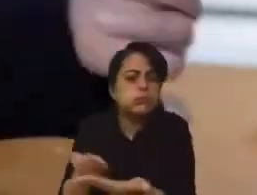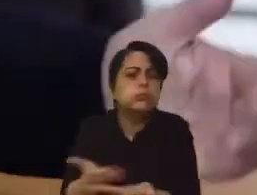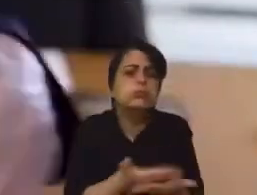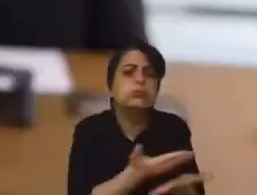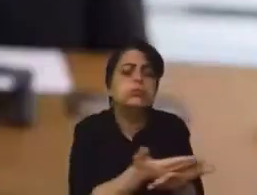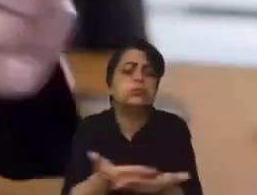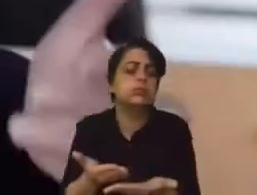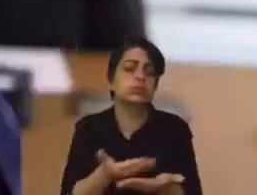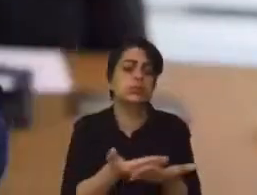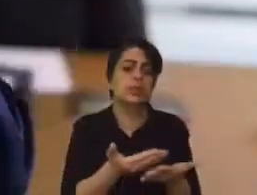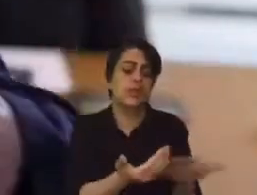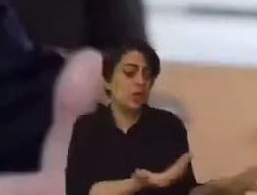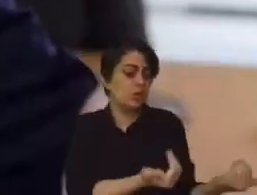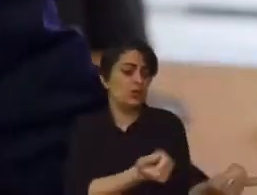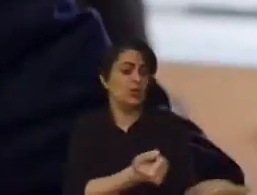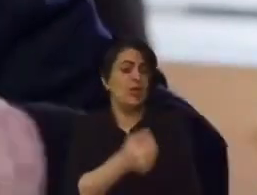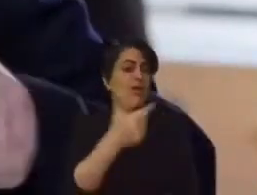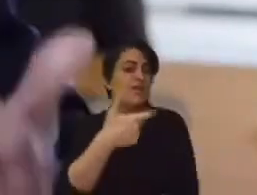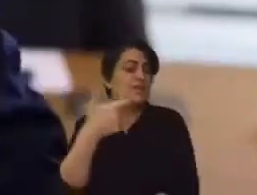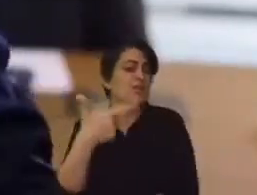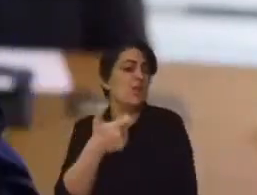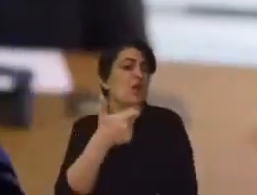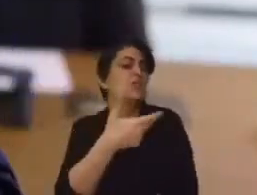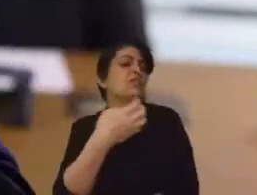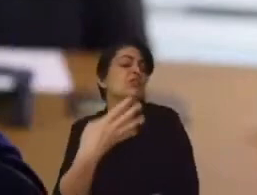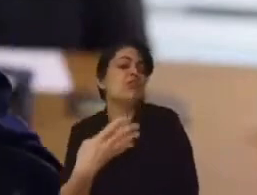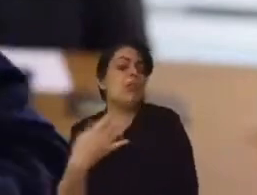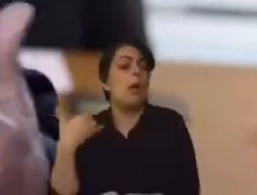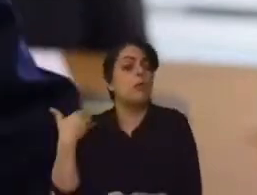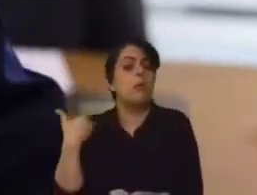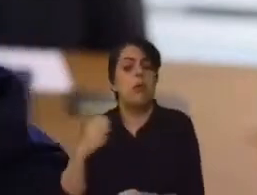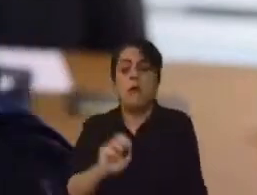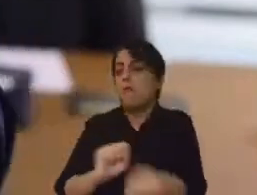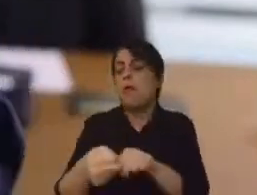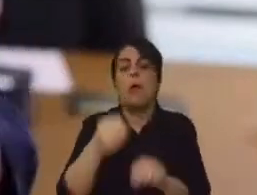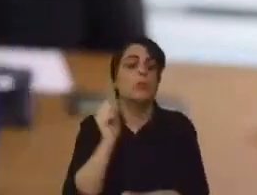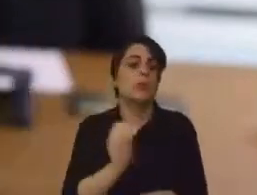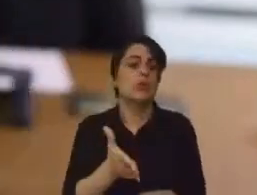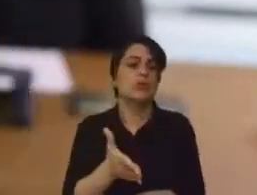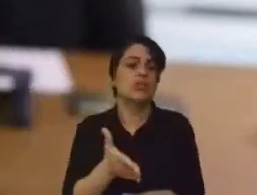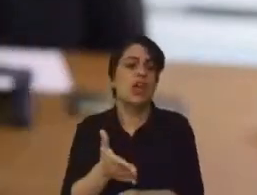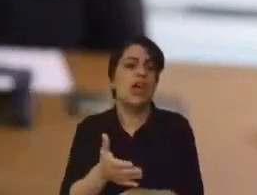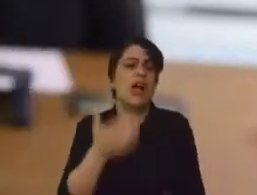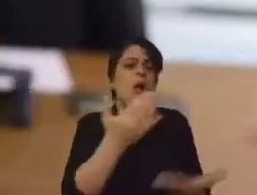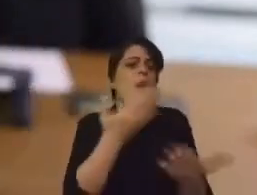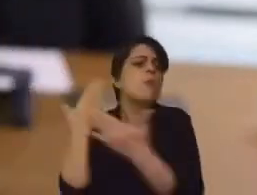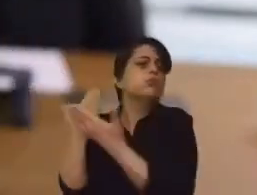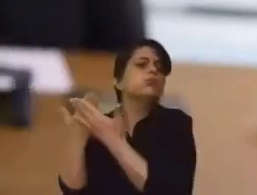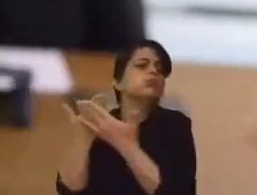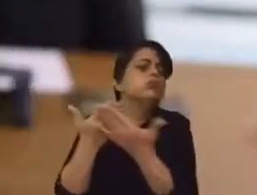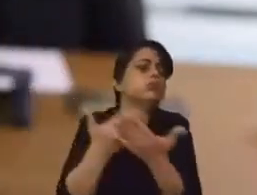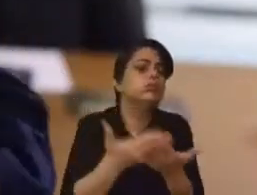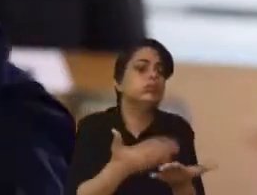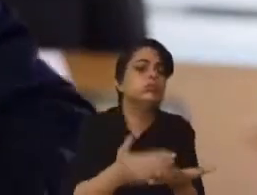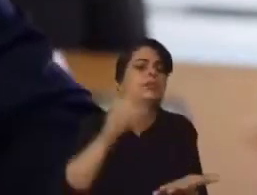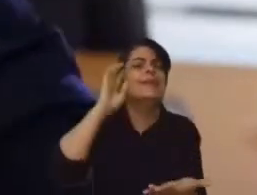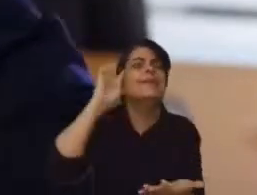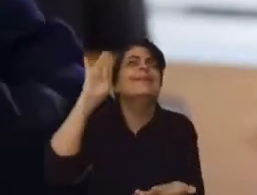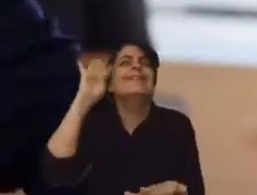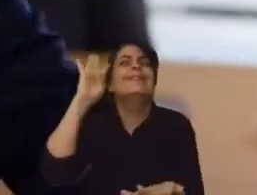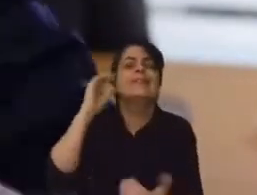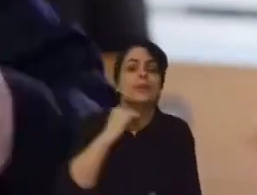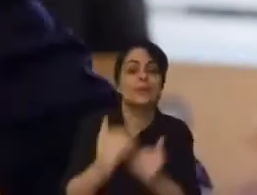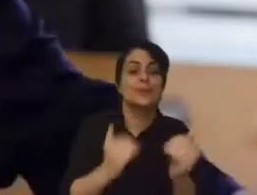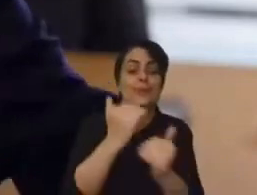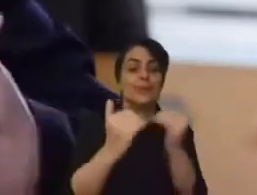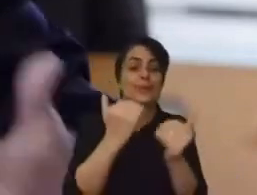anos, 22 anos, 23 anos, 24 anos, que já se formaram, que estudaram sonhando em progredir na vida, estudaram muitas